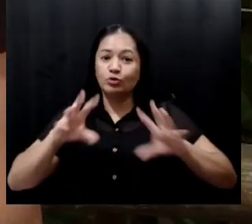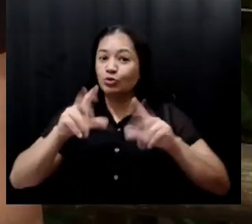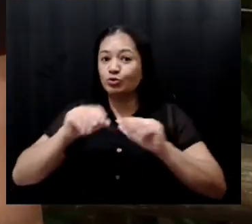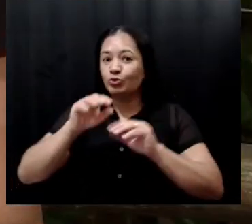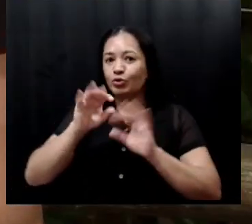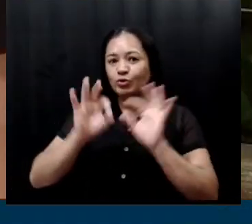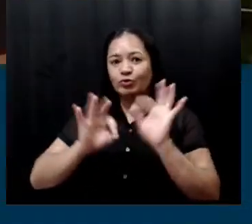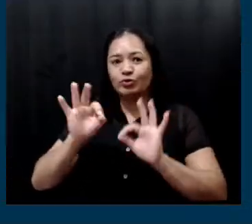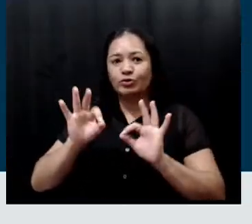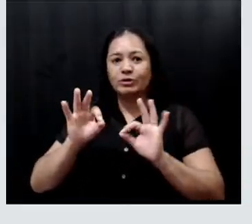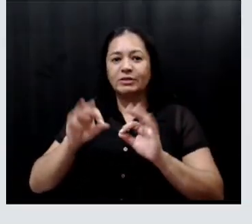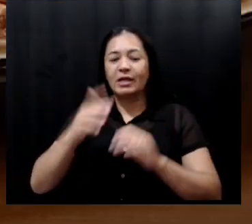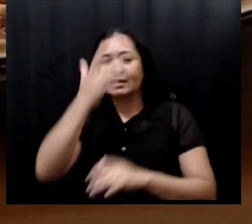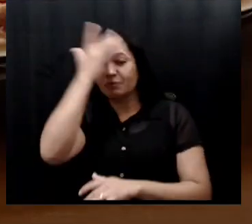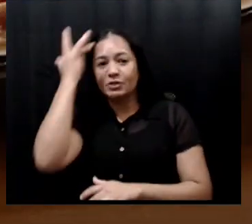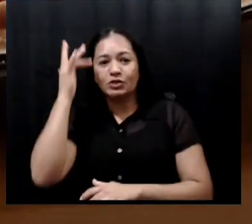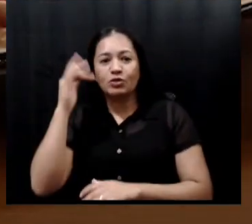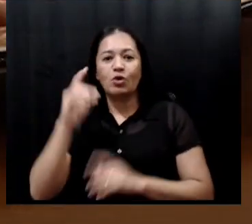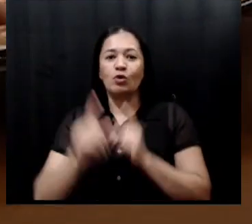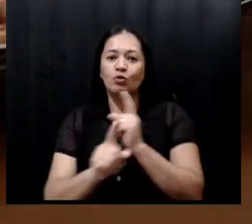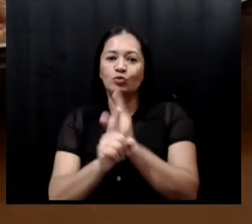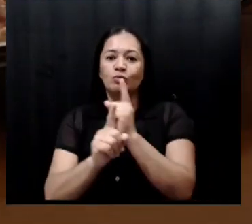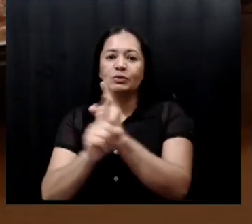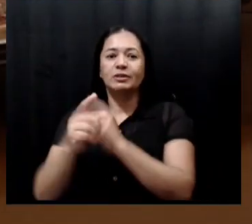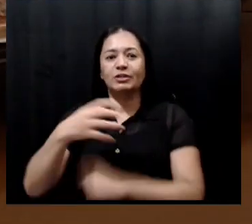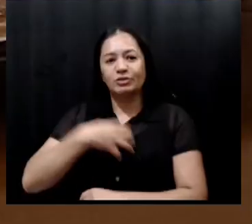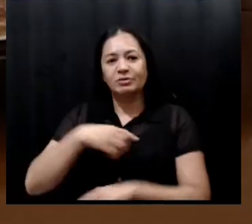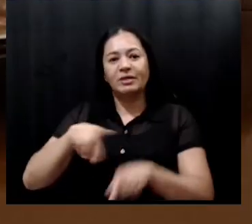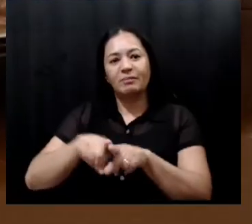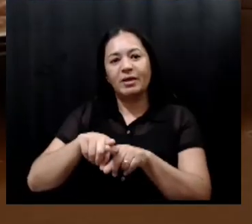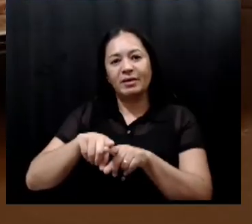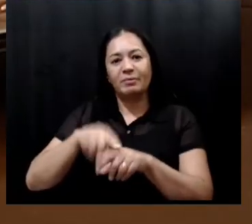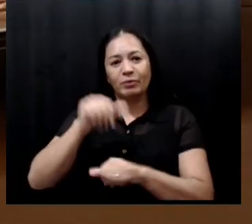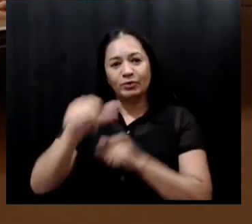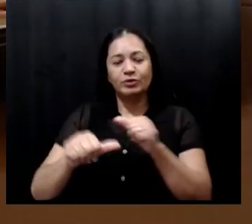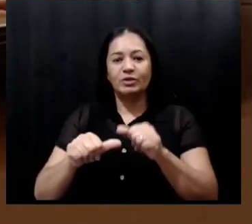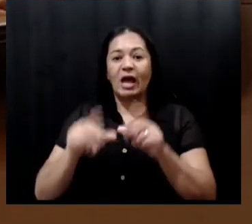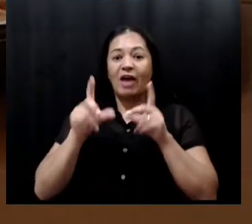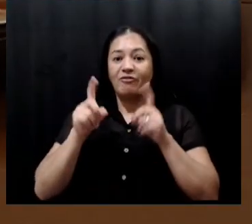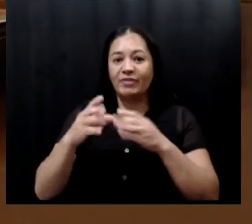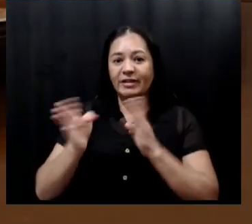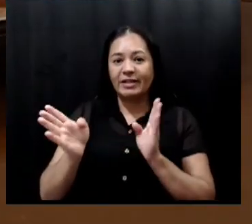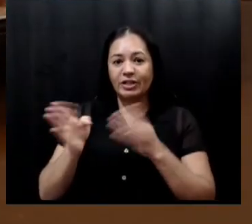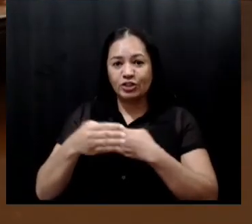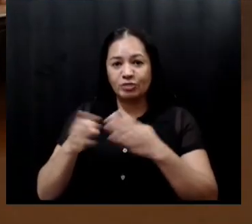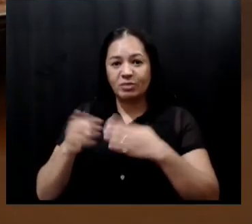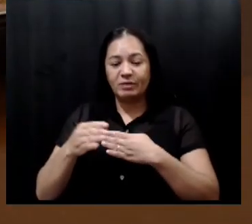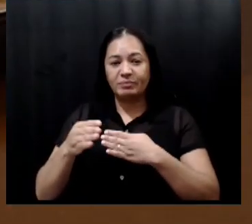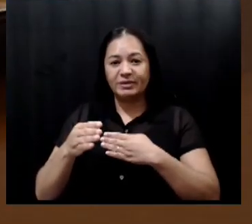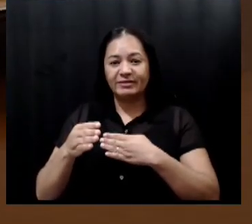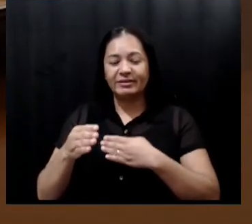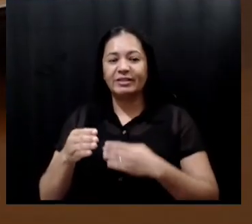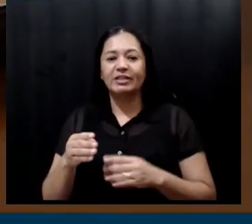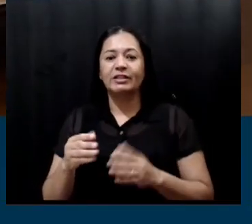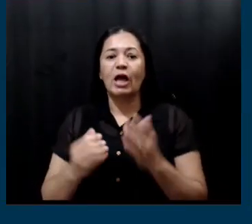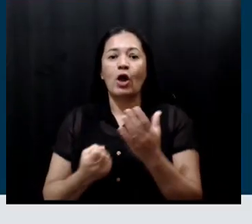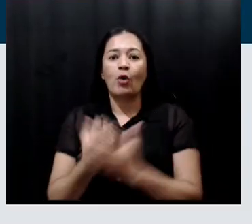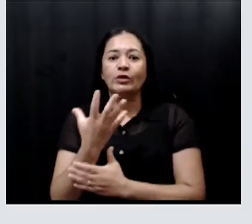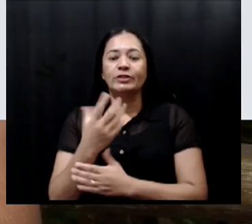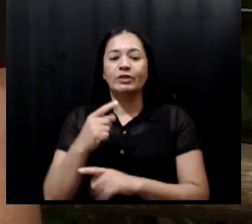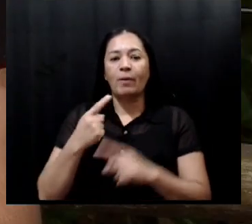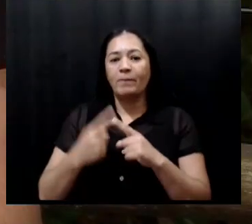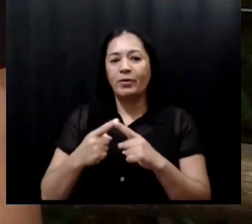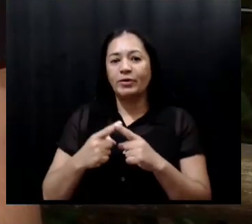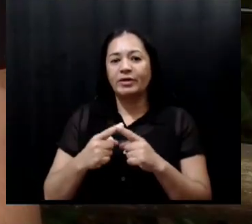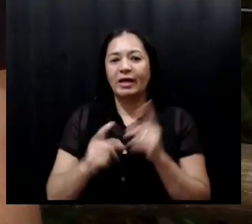forma de atendimento mudou também. A venda de marmitas surgiu para atender um novo nicho de cliente e expandiu um pouco mais.